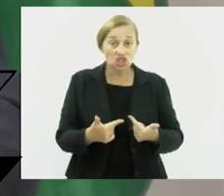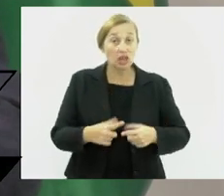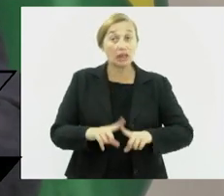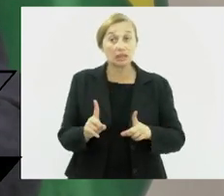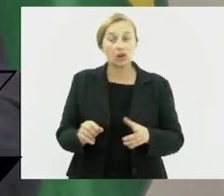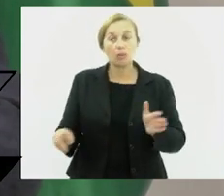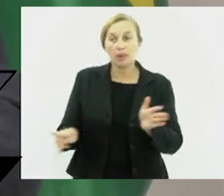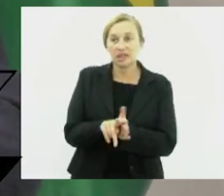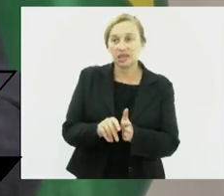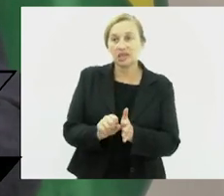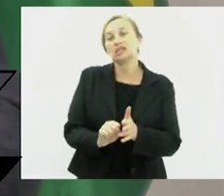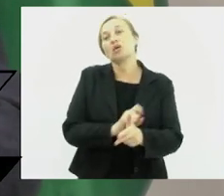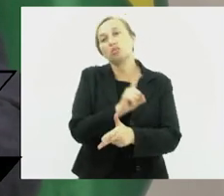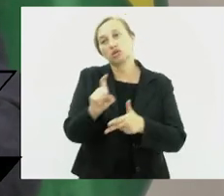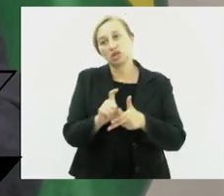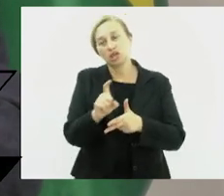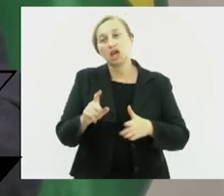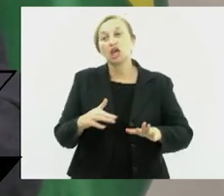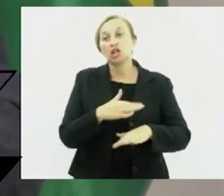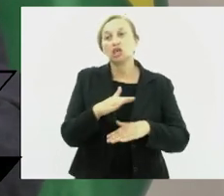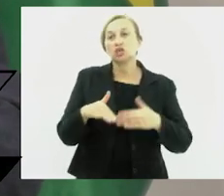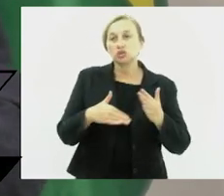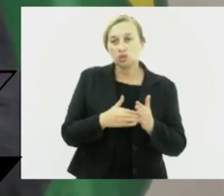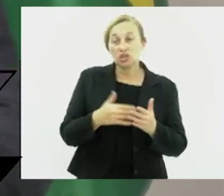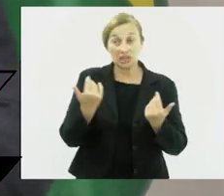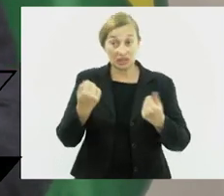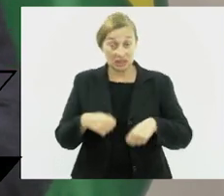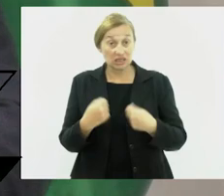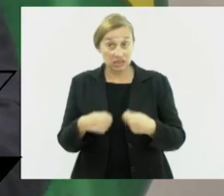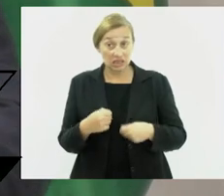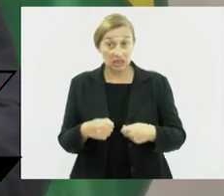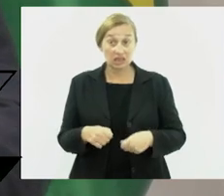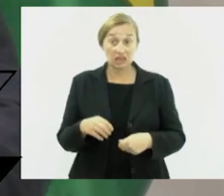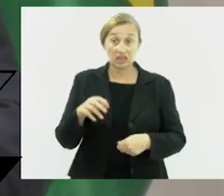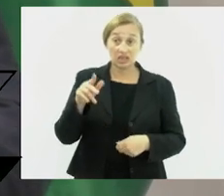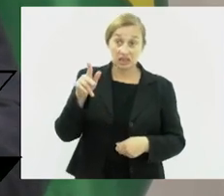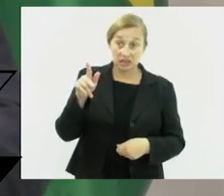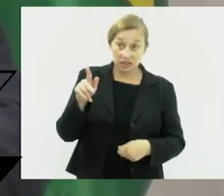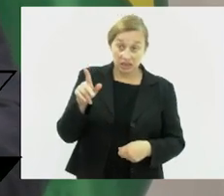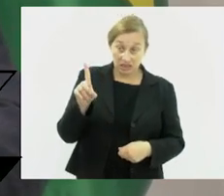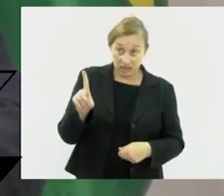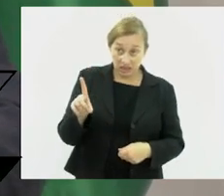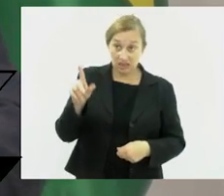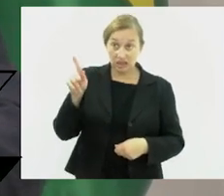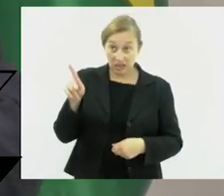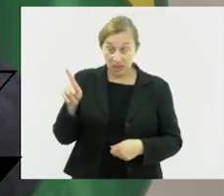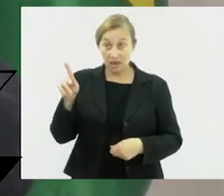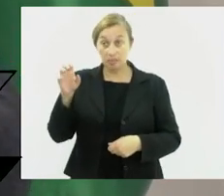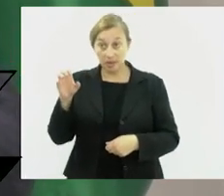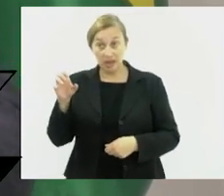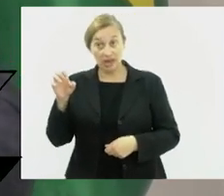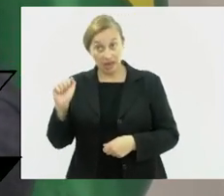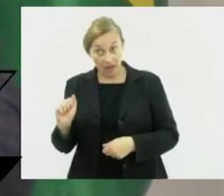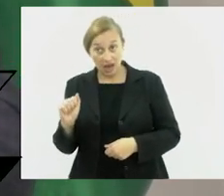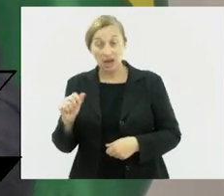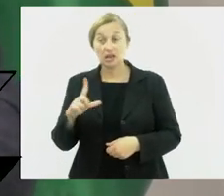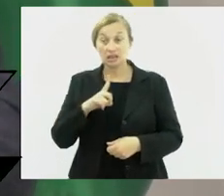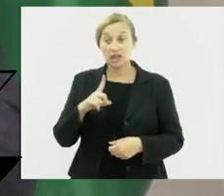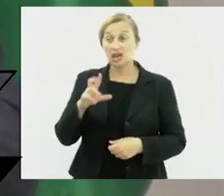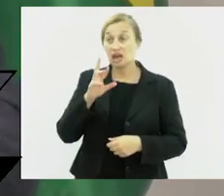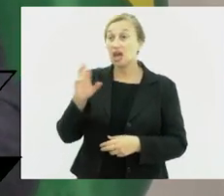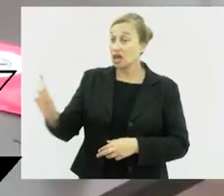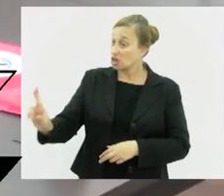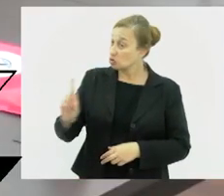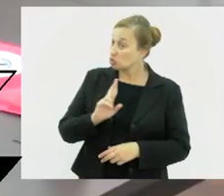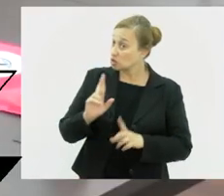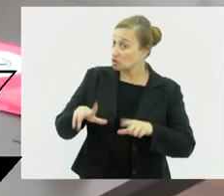as demandas que nós colocamos à DPMA, é isso? Ela tem nos respondido e tem feito ali